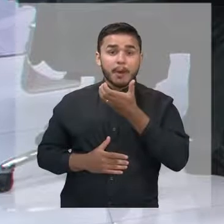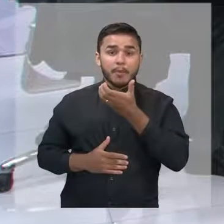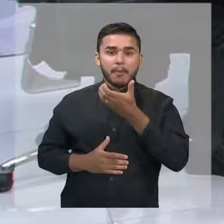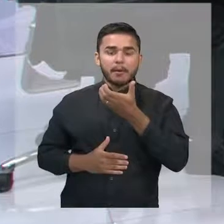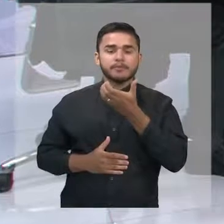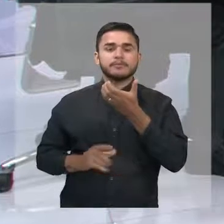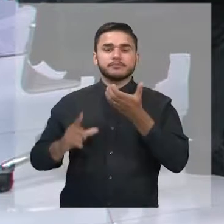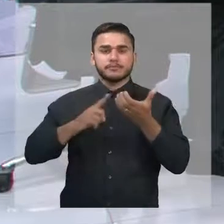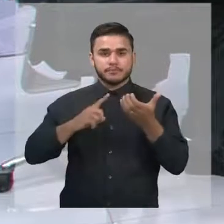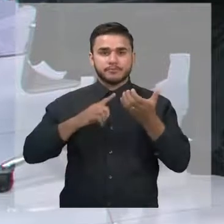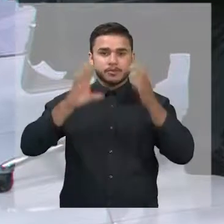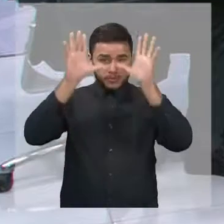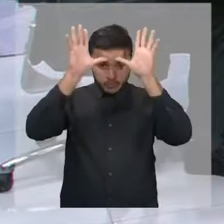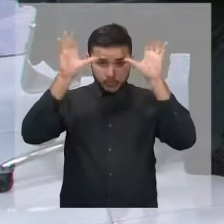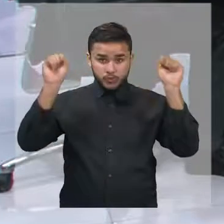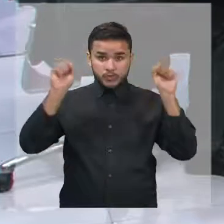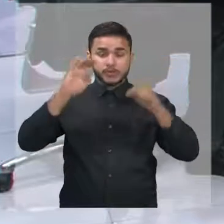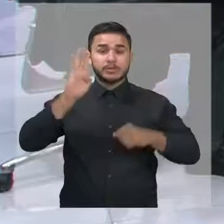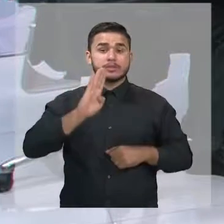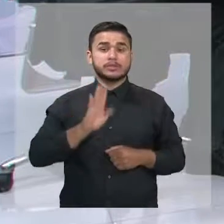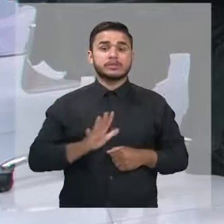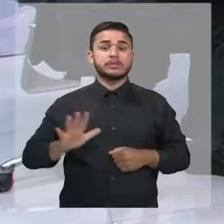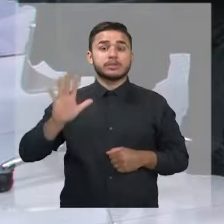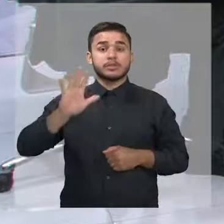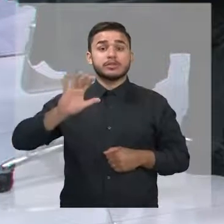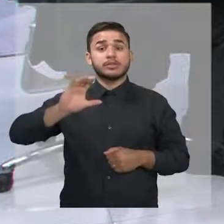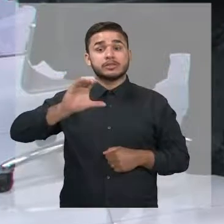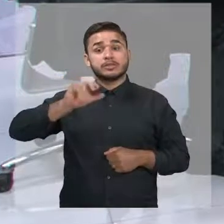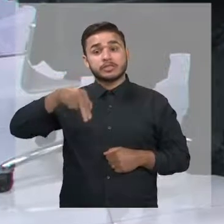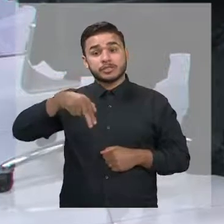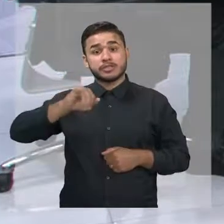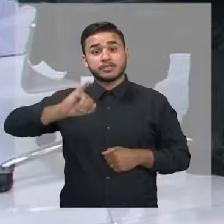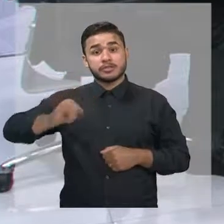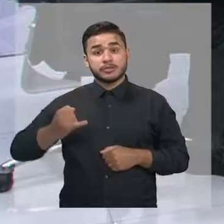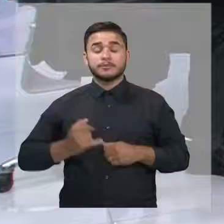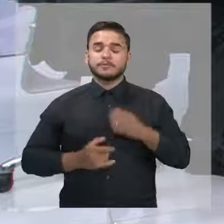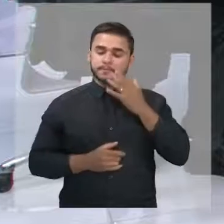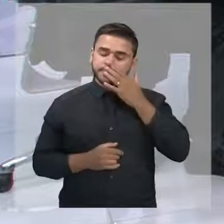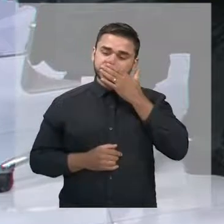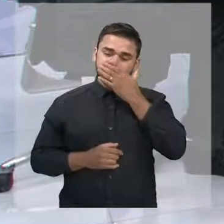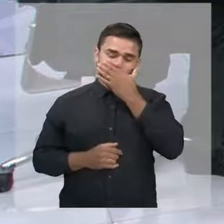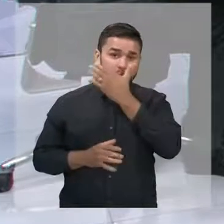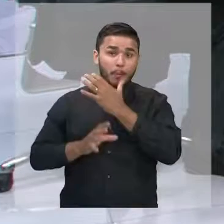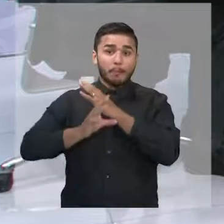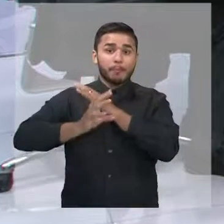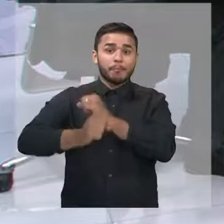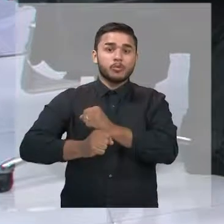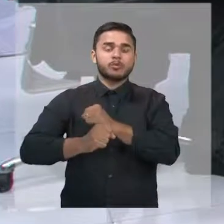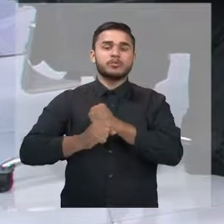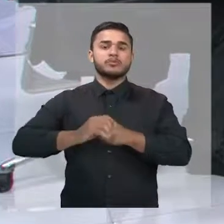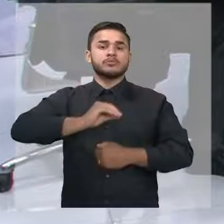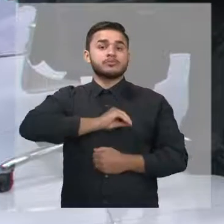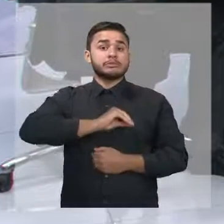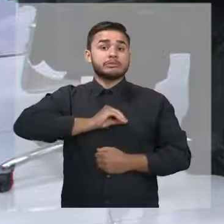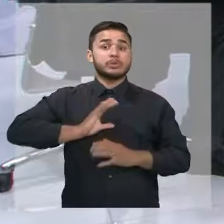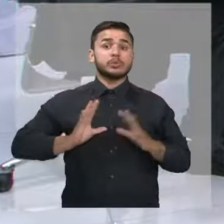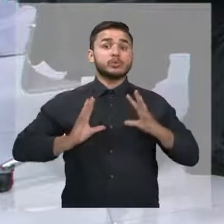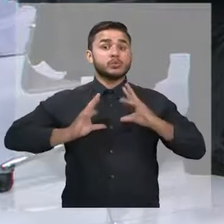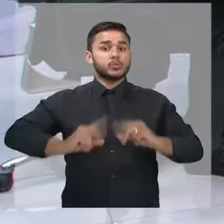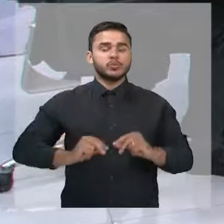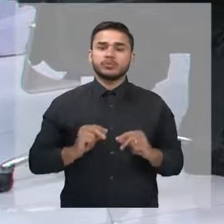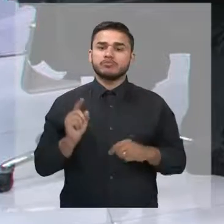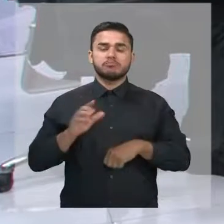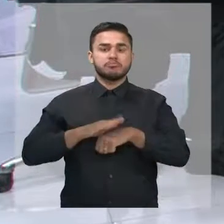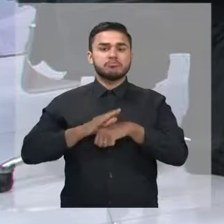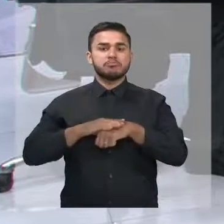as gratificações, com os prêmios que ele recebe, ficou quase em torno de 100 mil reais. Acumulado ao longo do semestre, ele já